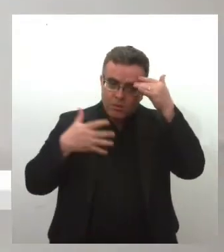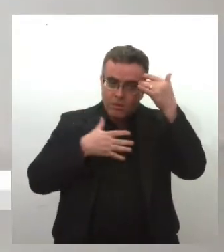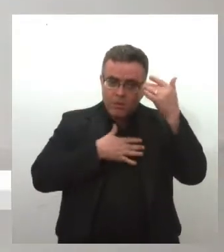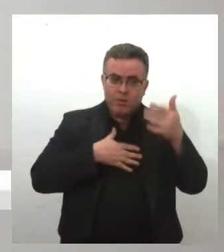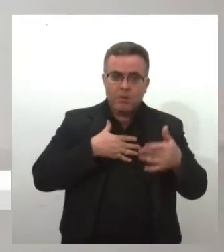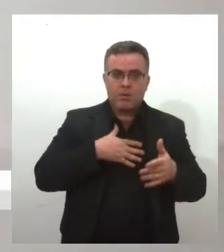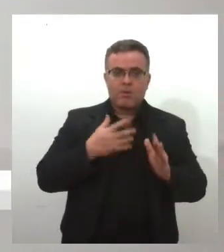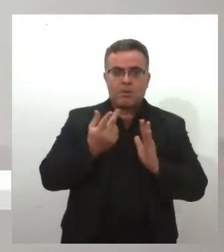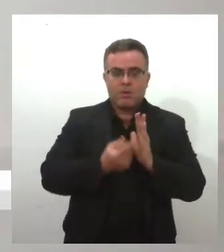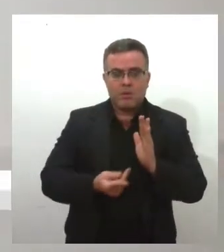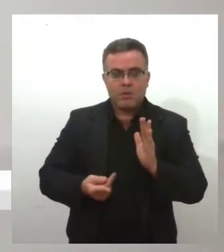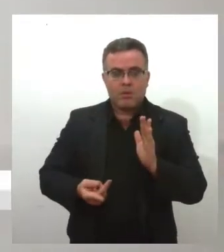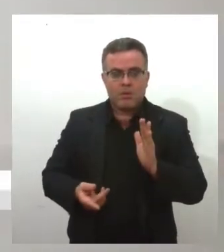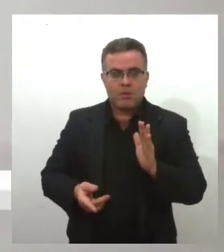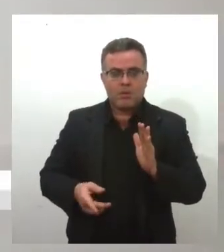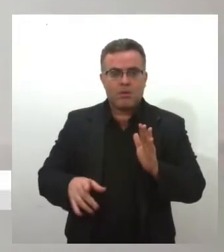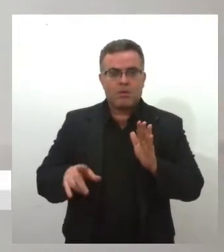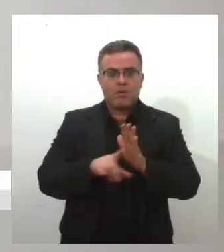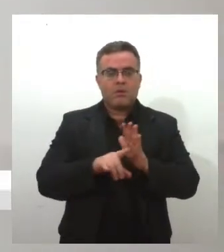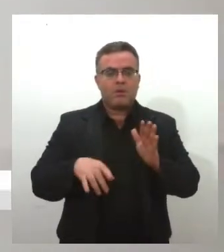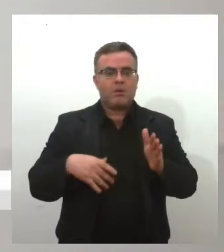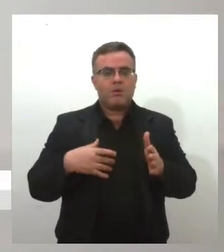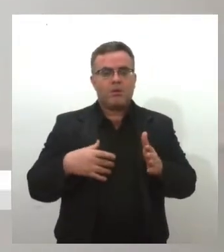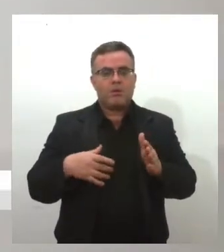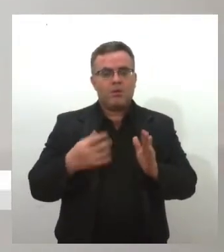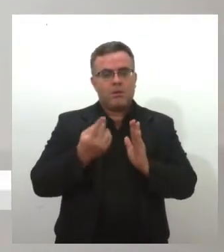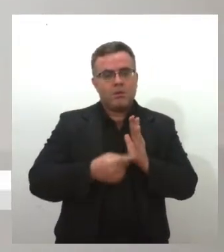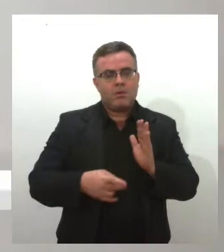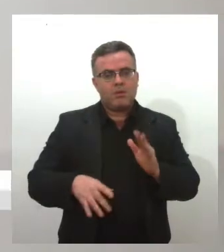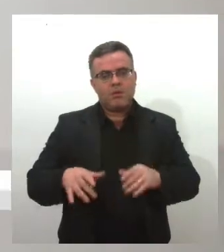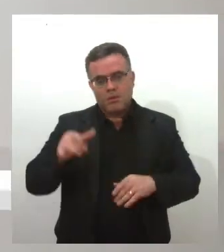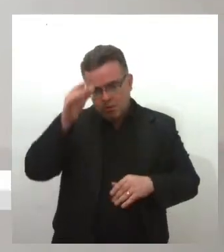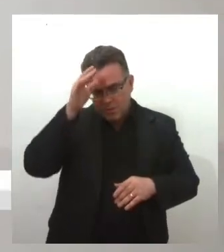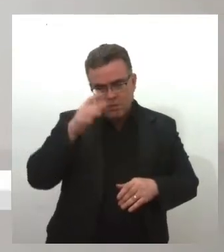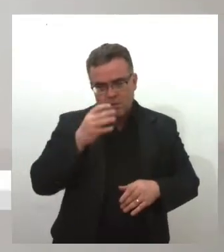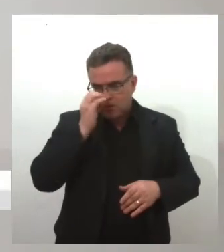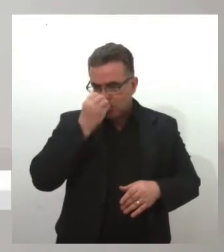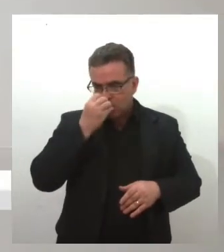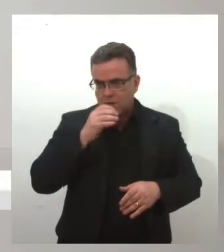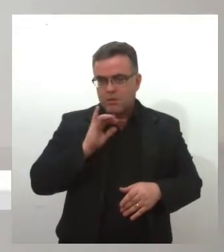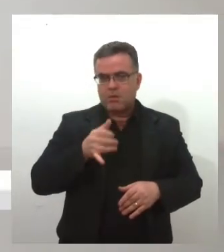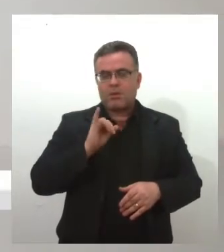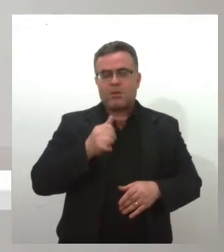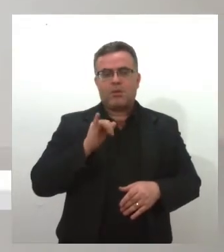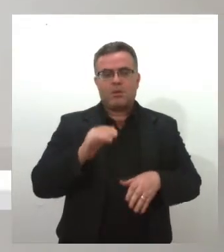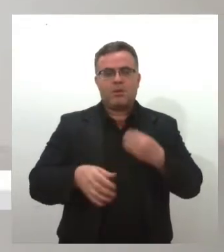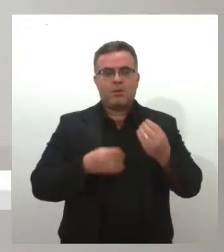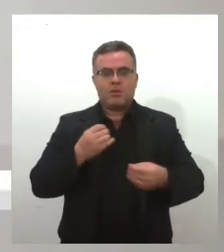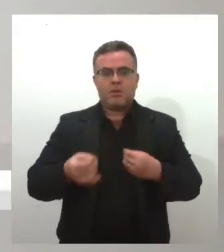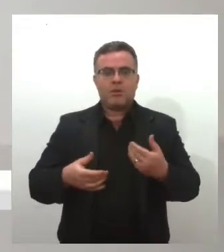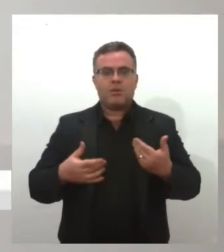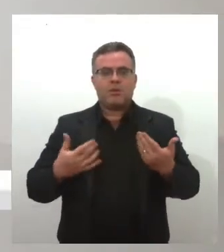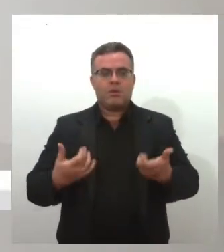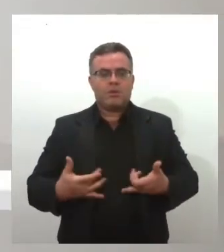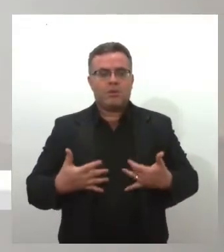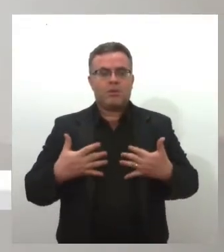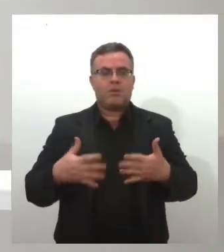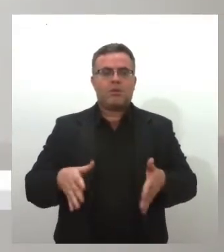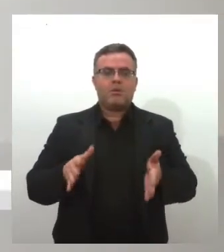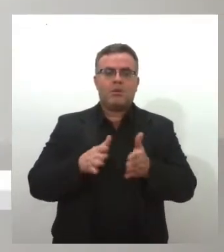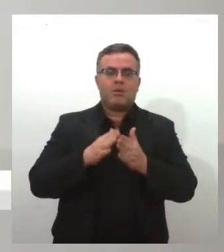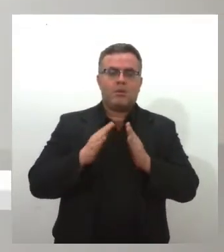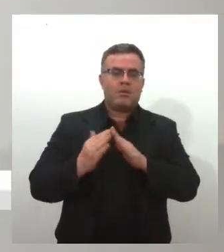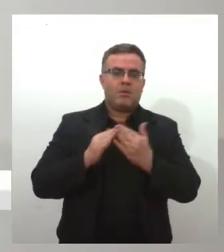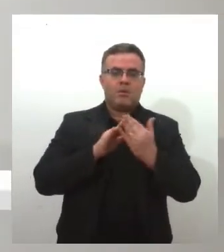projeto de uma tia palhacinha que Sim. conta histórias, né? Tanto em asilo, em periferia, minhas filhas estavam